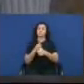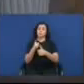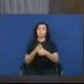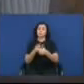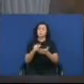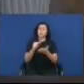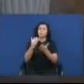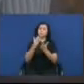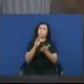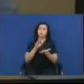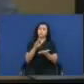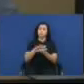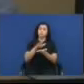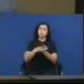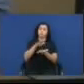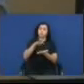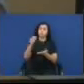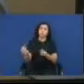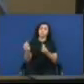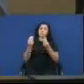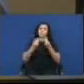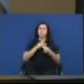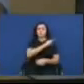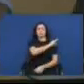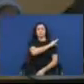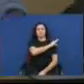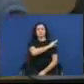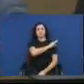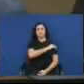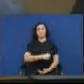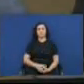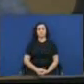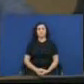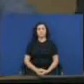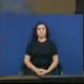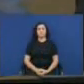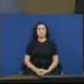matérias recebidas do senhor prefeito municipal.